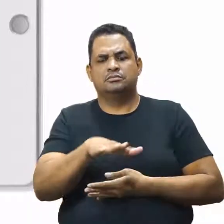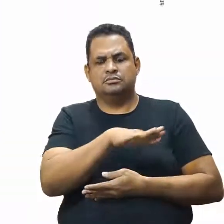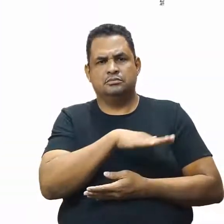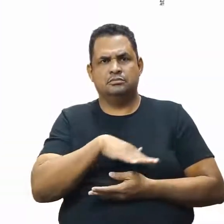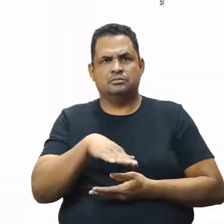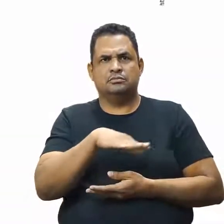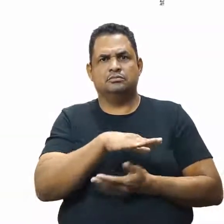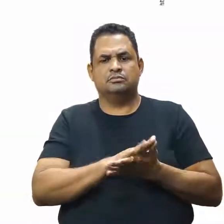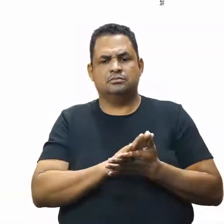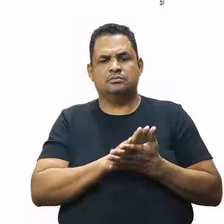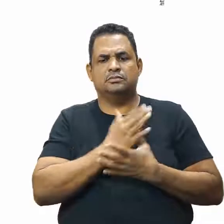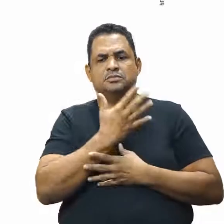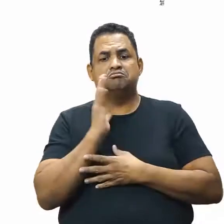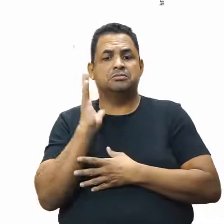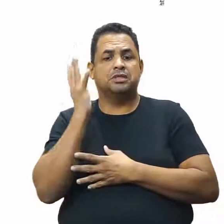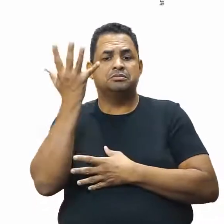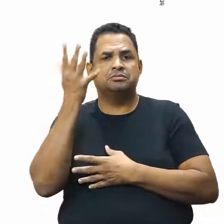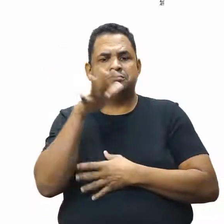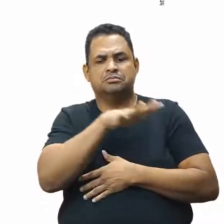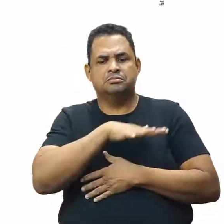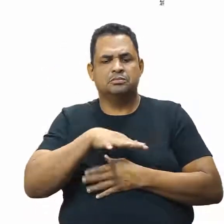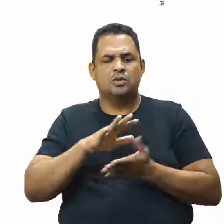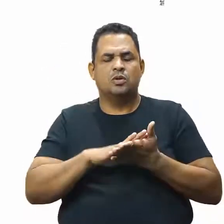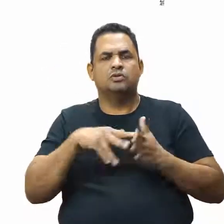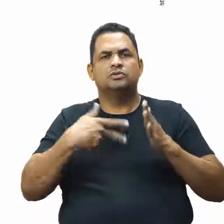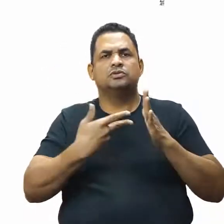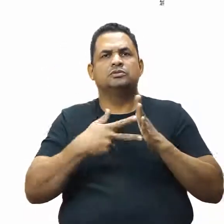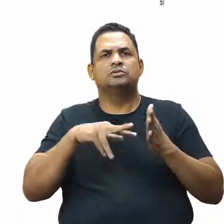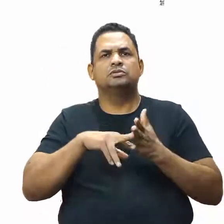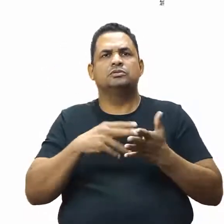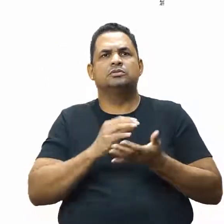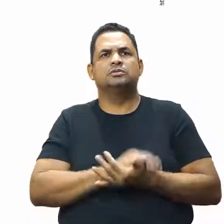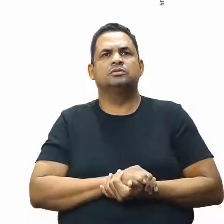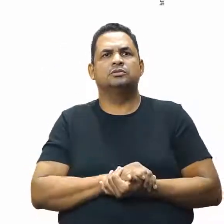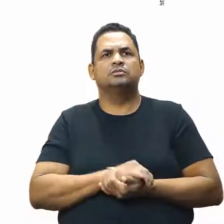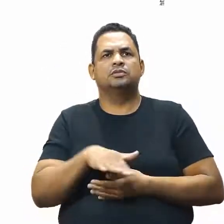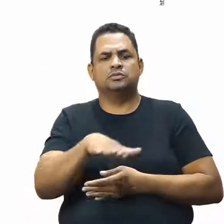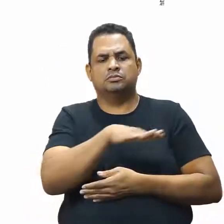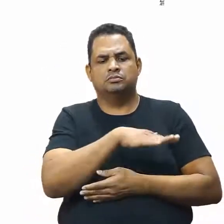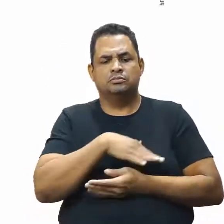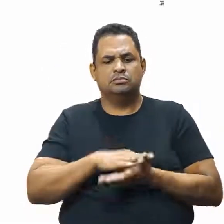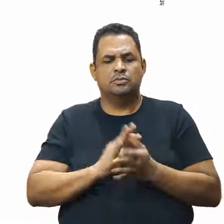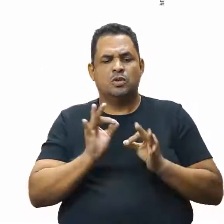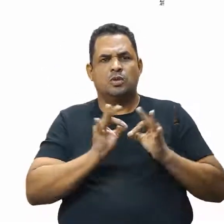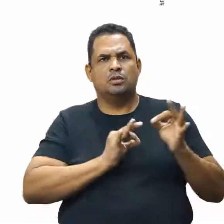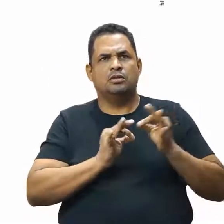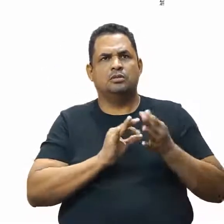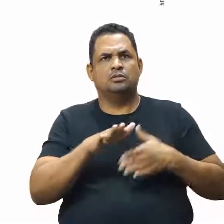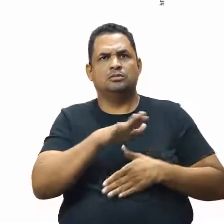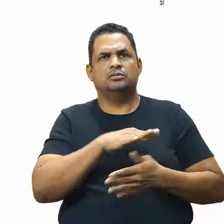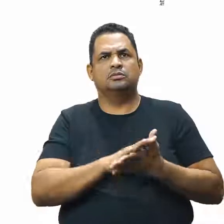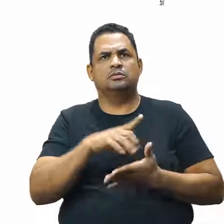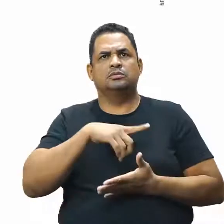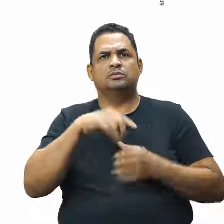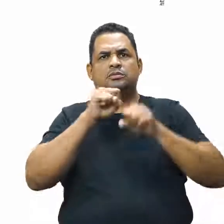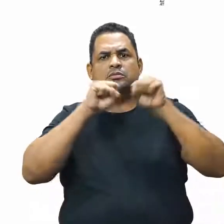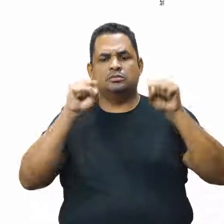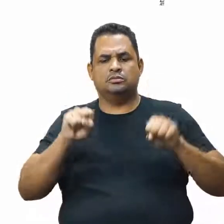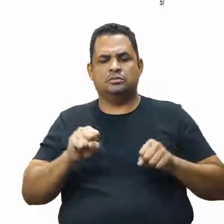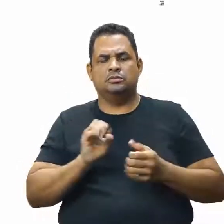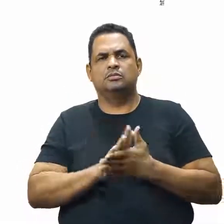espaço e arranjo no tempo. Lembra? O que significa isso, professor? Arranjo no espaço. Dentro dele nós temos o